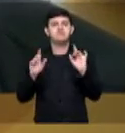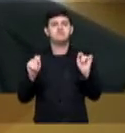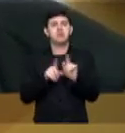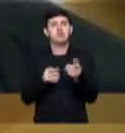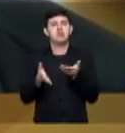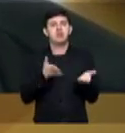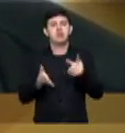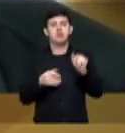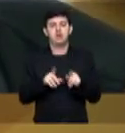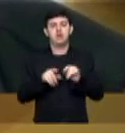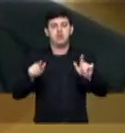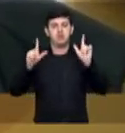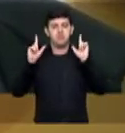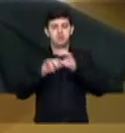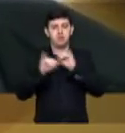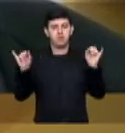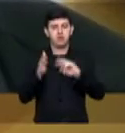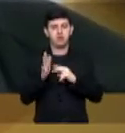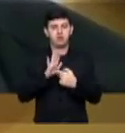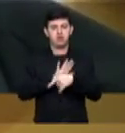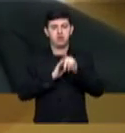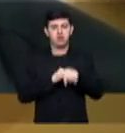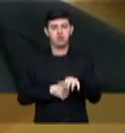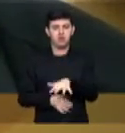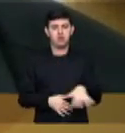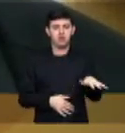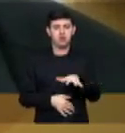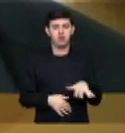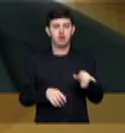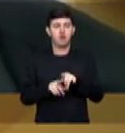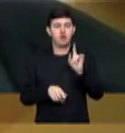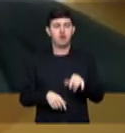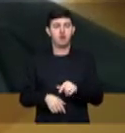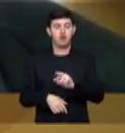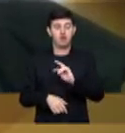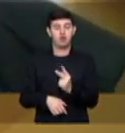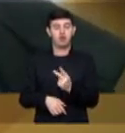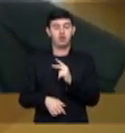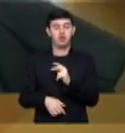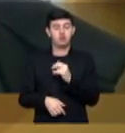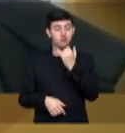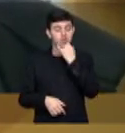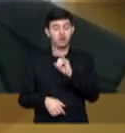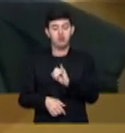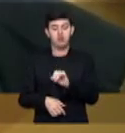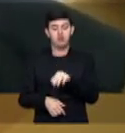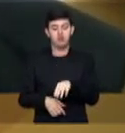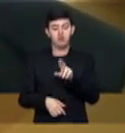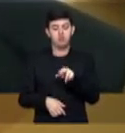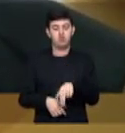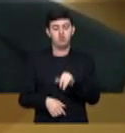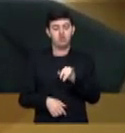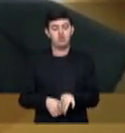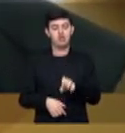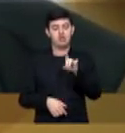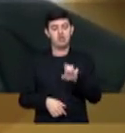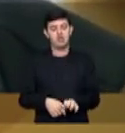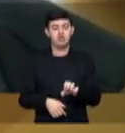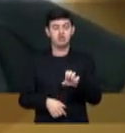da propaganda como sendo um campo de imunidade ou insindicabilidade, uma vez que